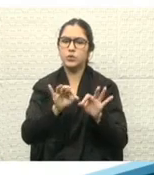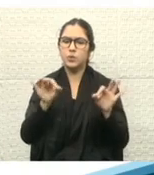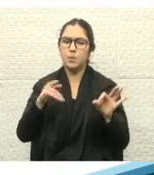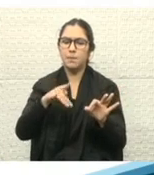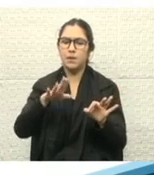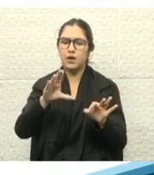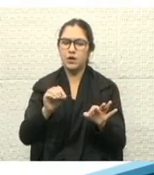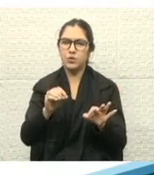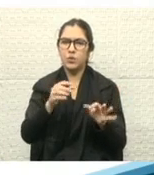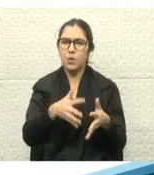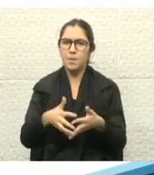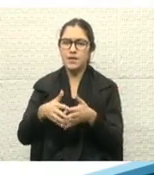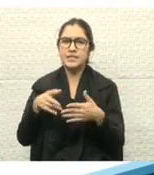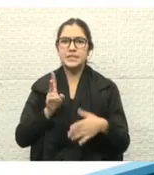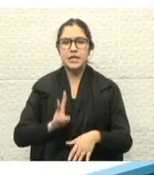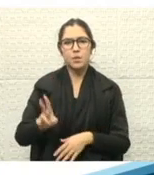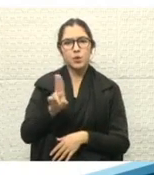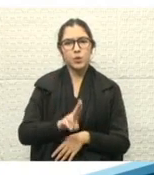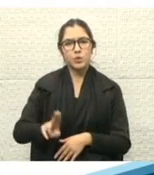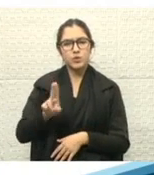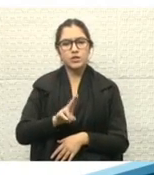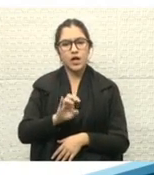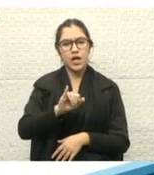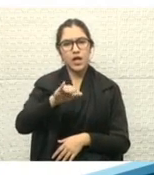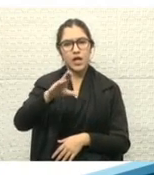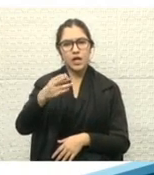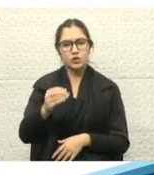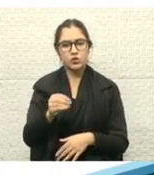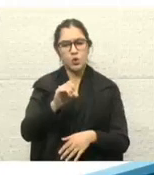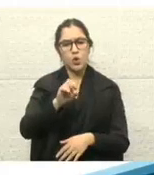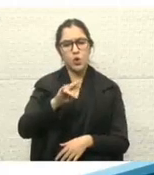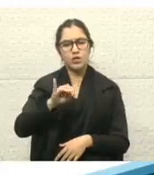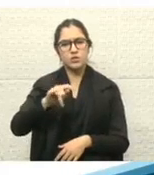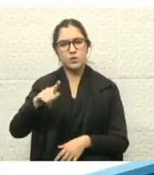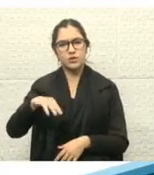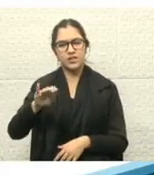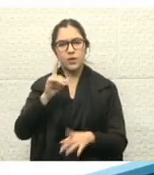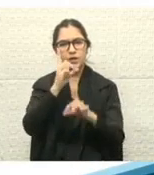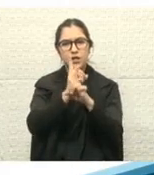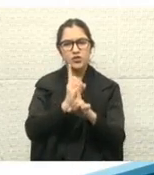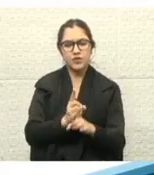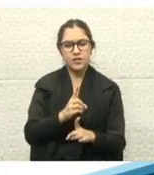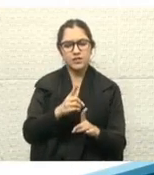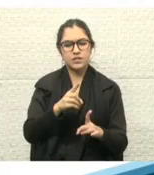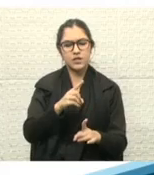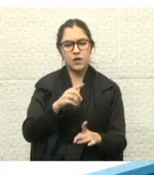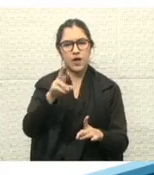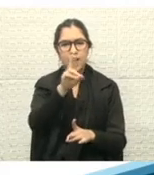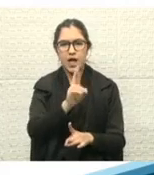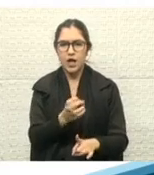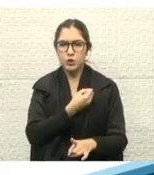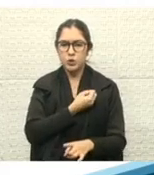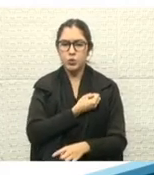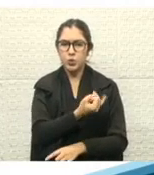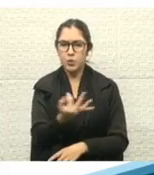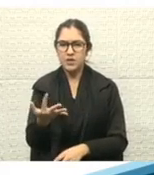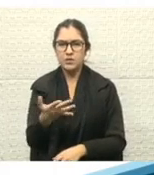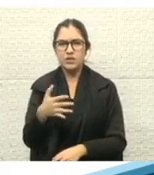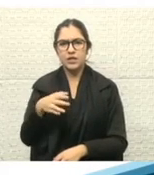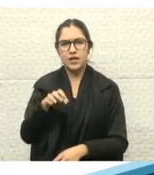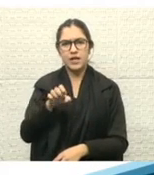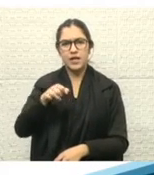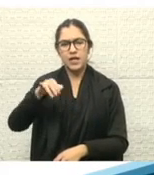complexo. Então, sempre eu vou utilizar o eixo horizontal na identificação das partes reais dos números e o